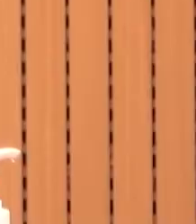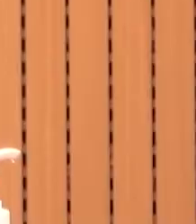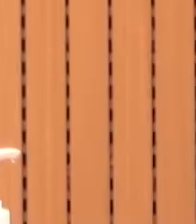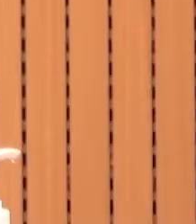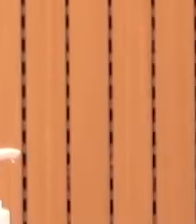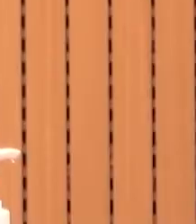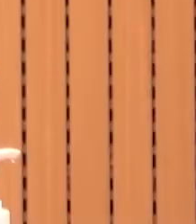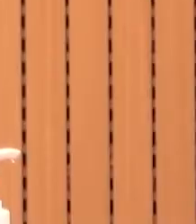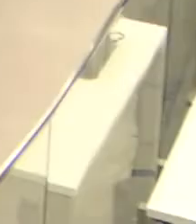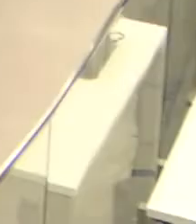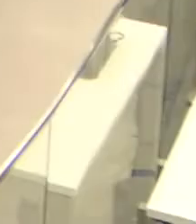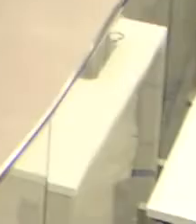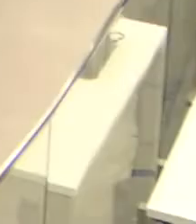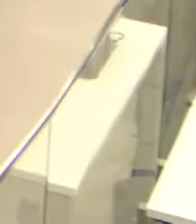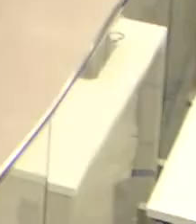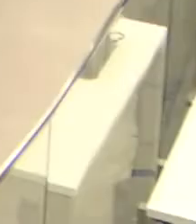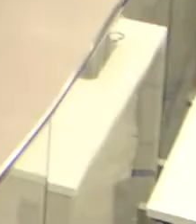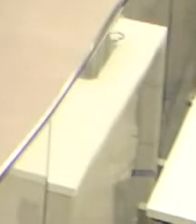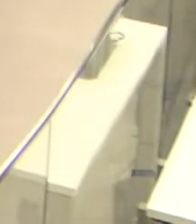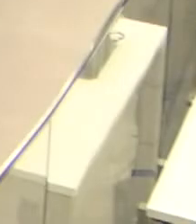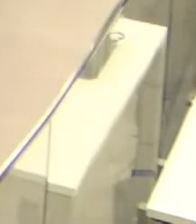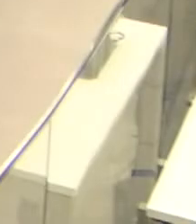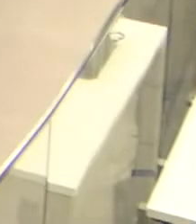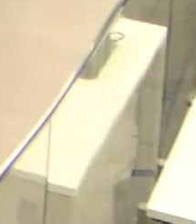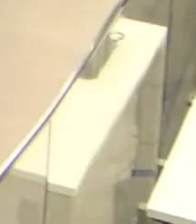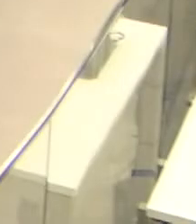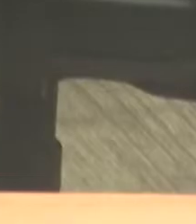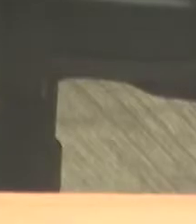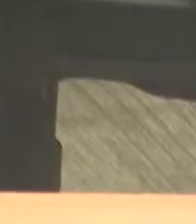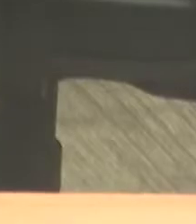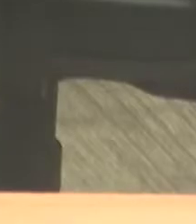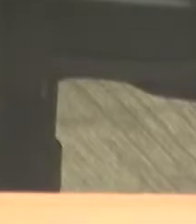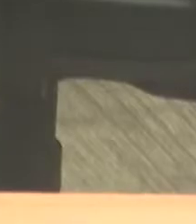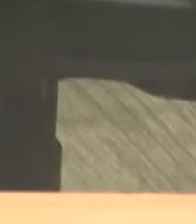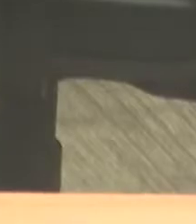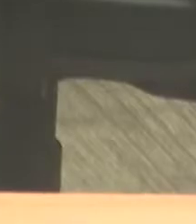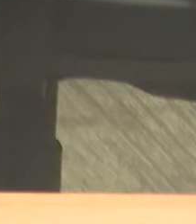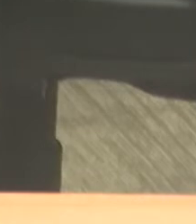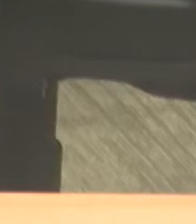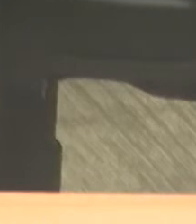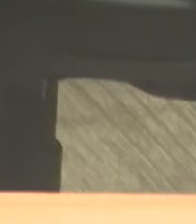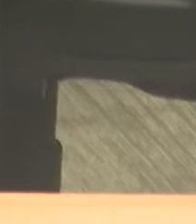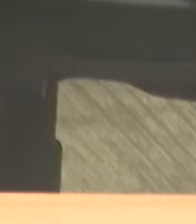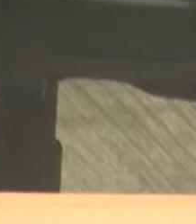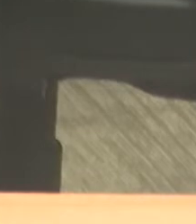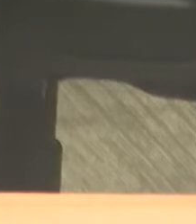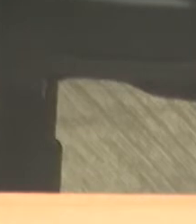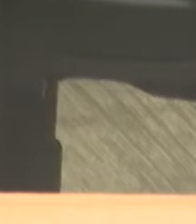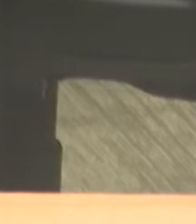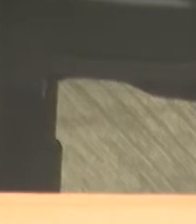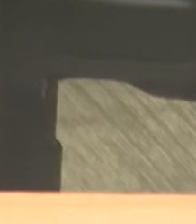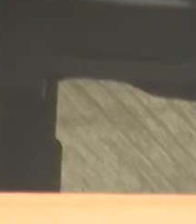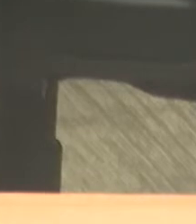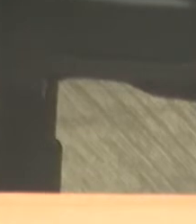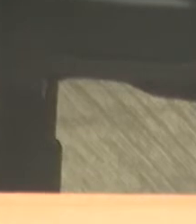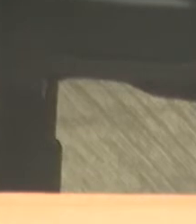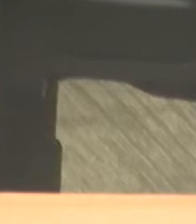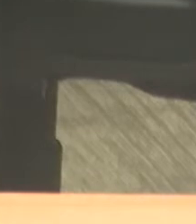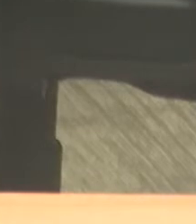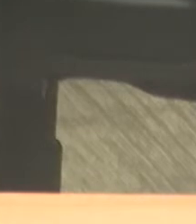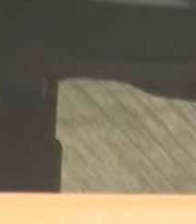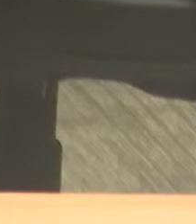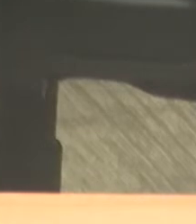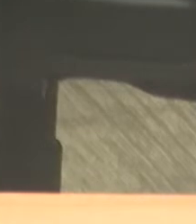né? E a conscientização da sociedade, né? De jogar resto de material, de construção, que é muito mais comum também,